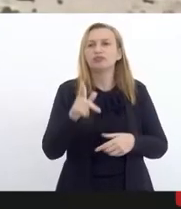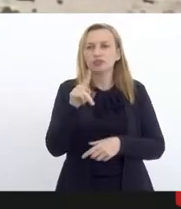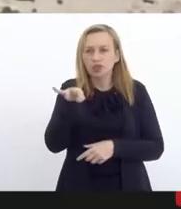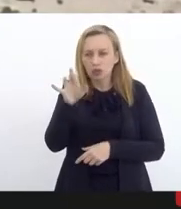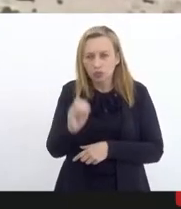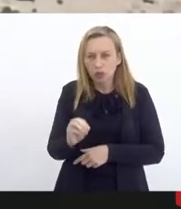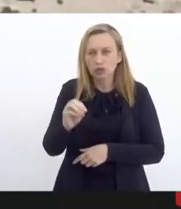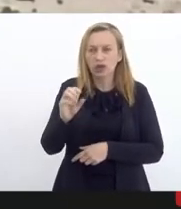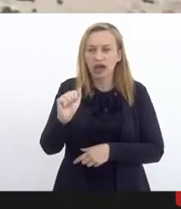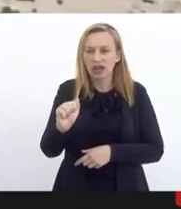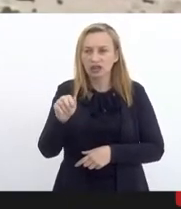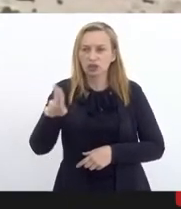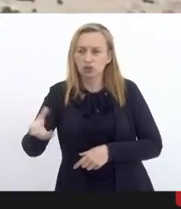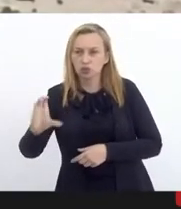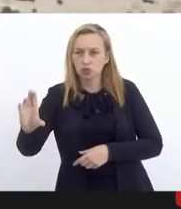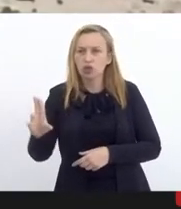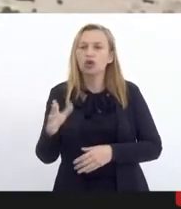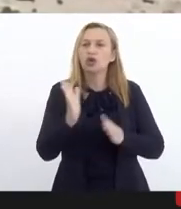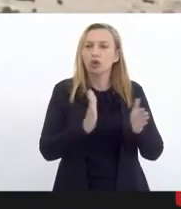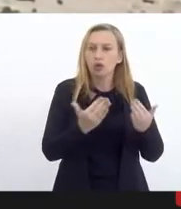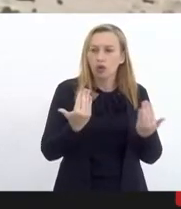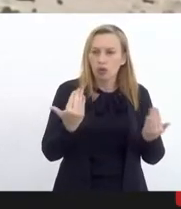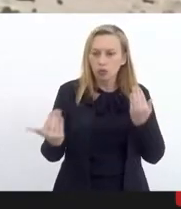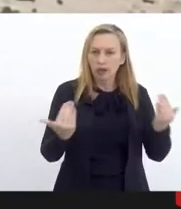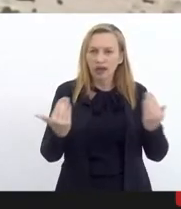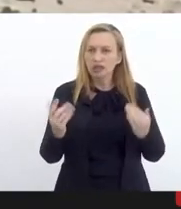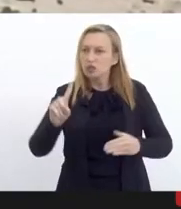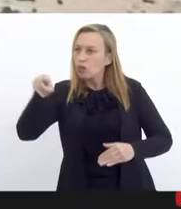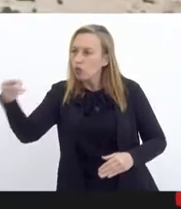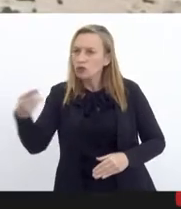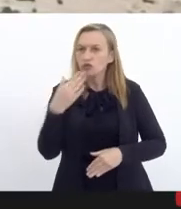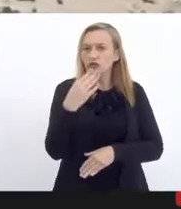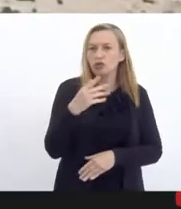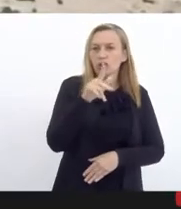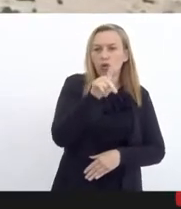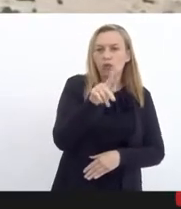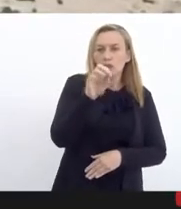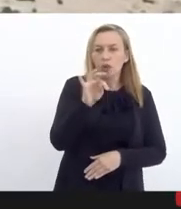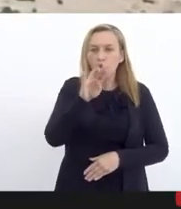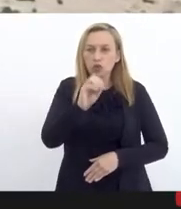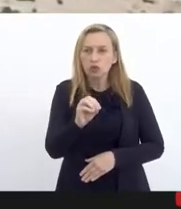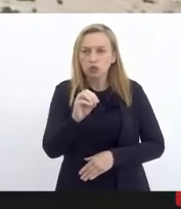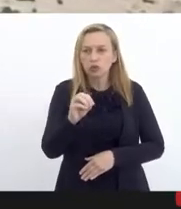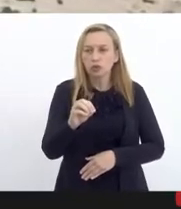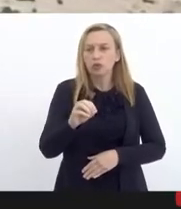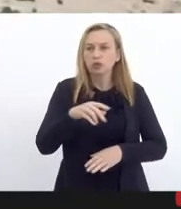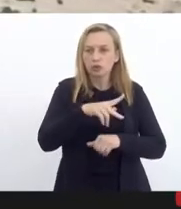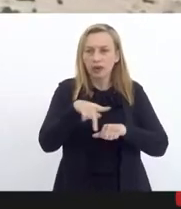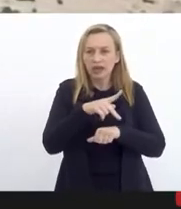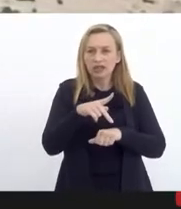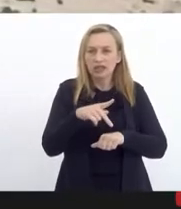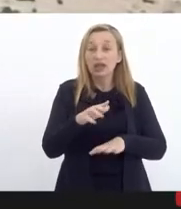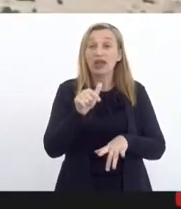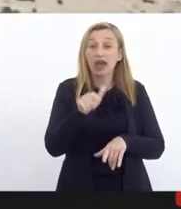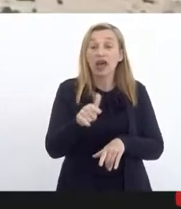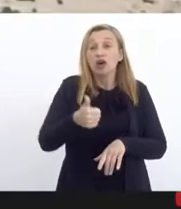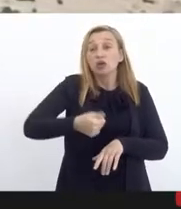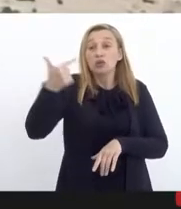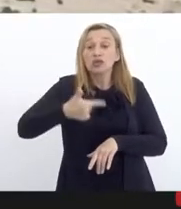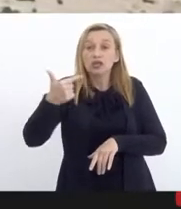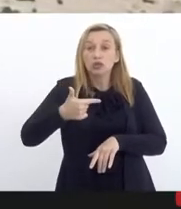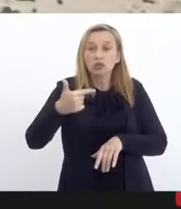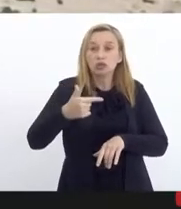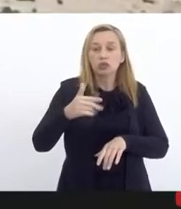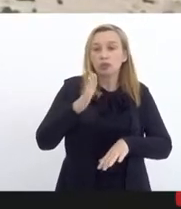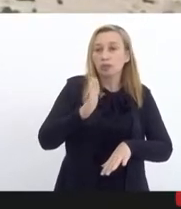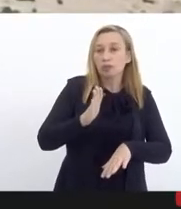Açu hoje, em comparação com todos os demais portos do país, já é o segundo maior porto do país em movimentação de